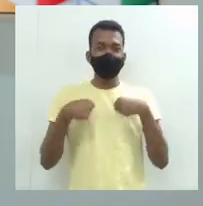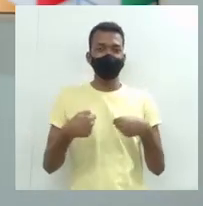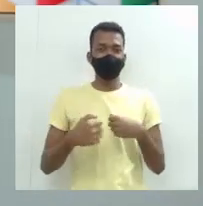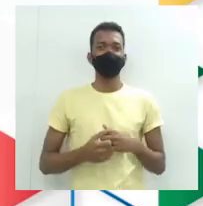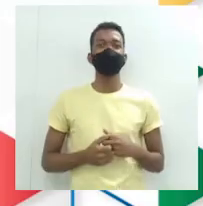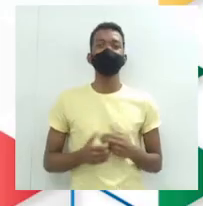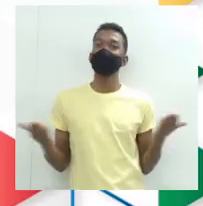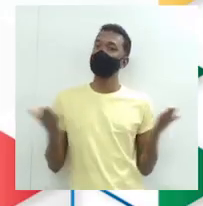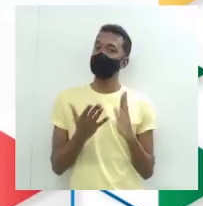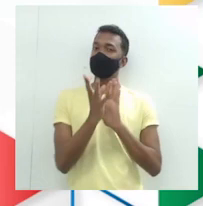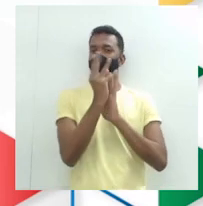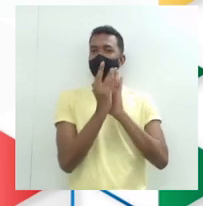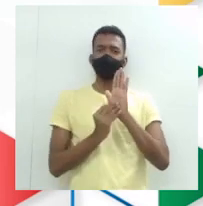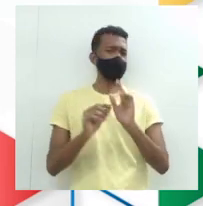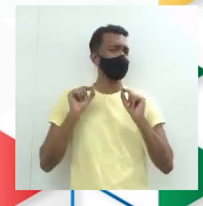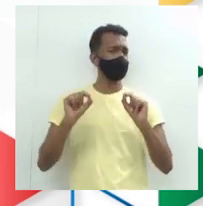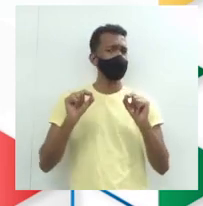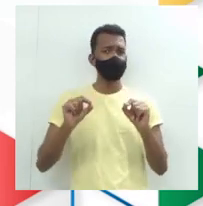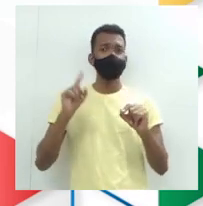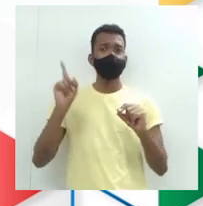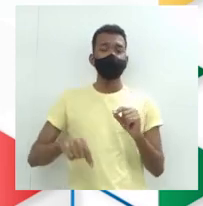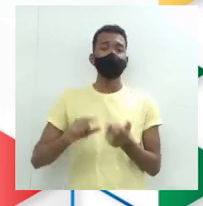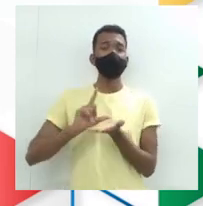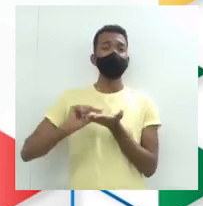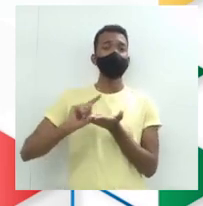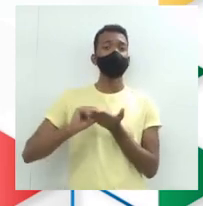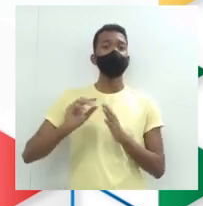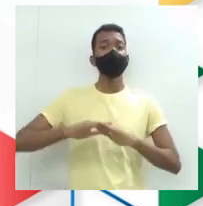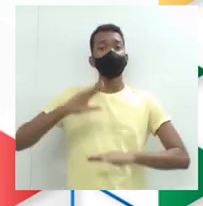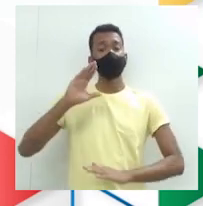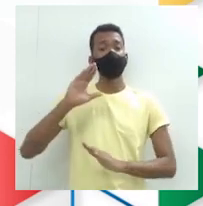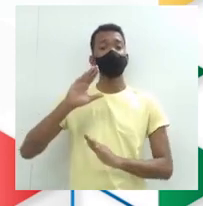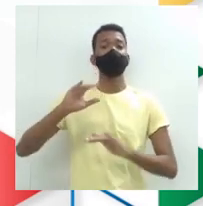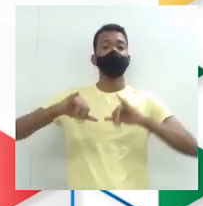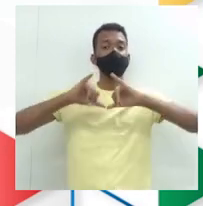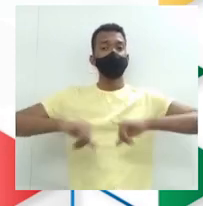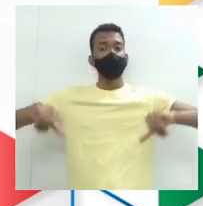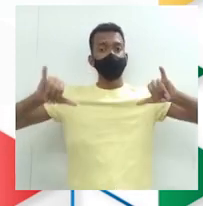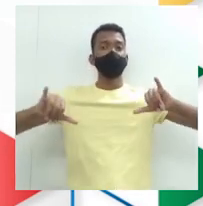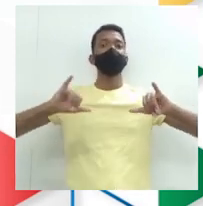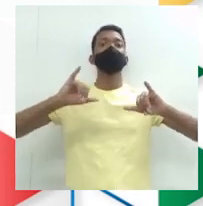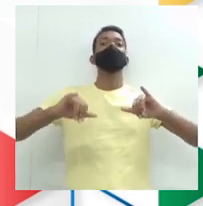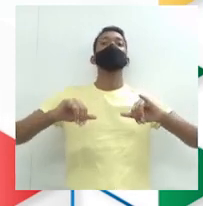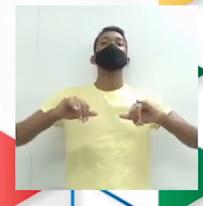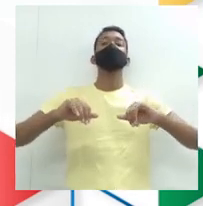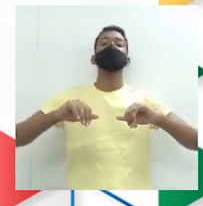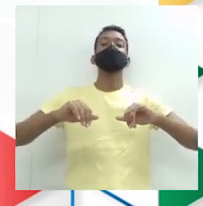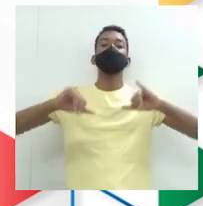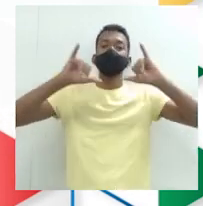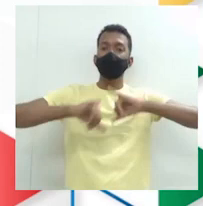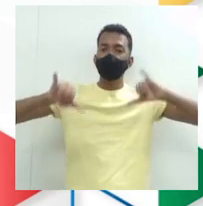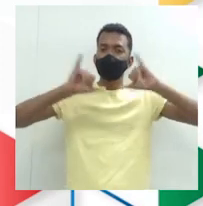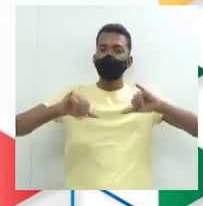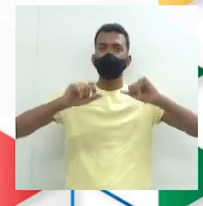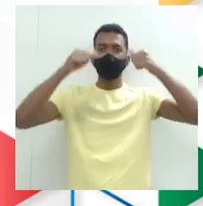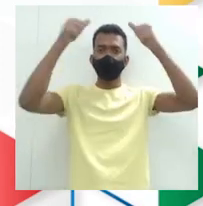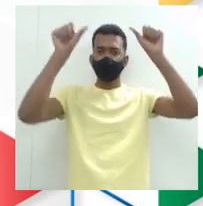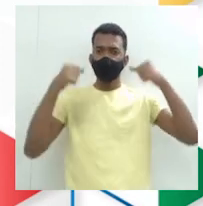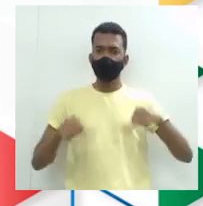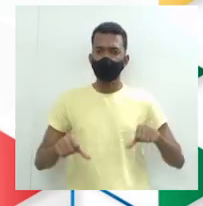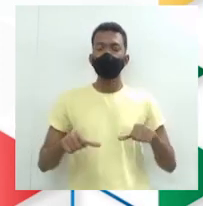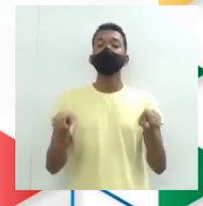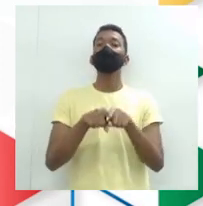Nosso conteúdo de hoje vai ser um artigo mais informativo, anúncios e cartazes, e veremos uma